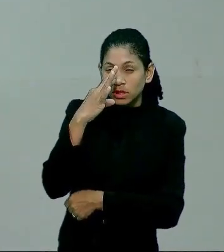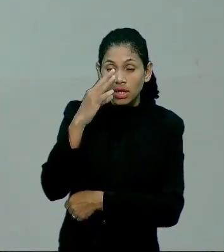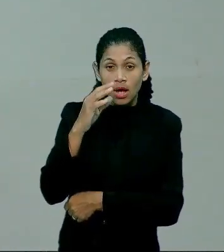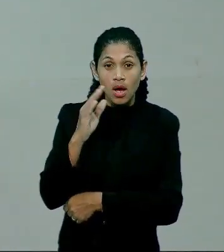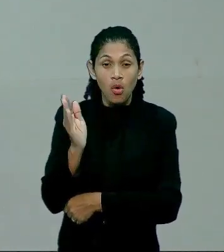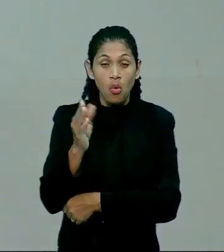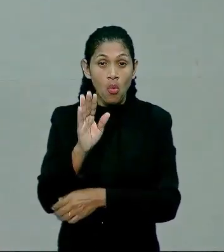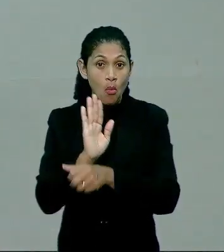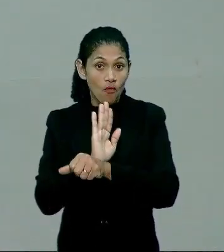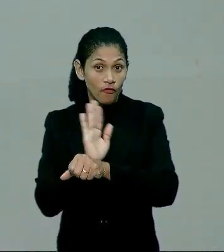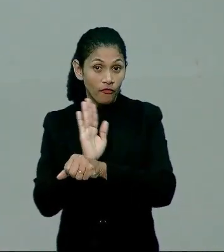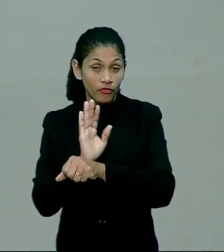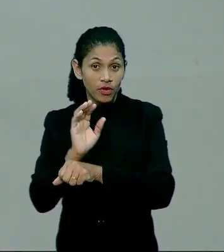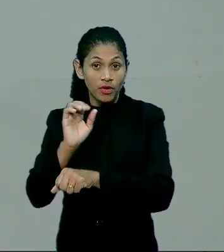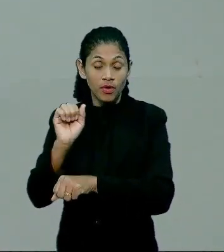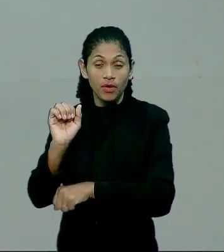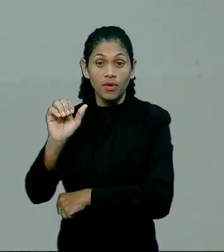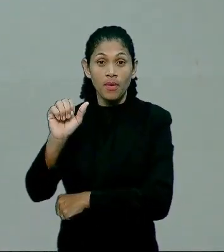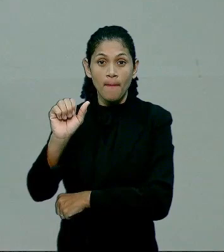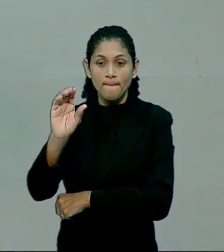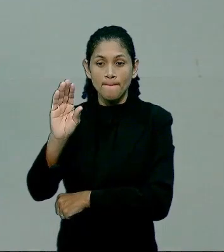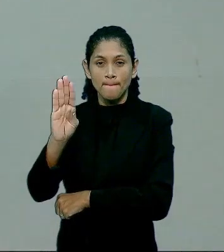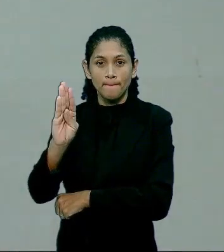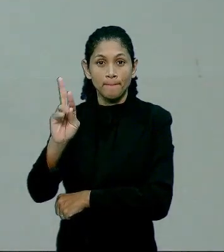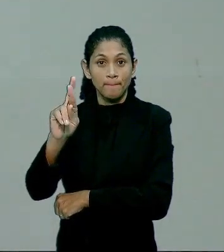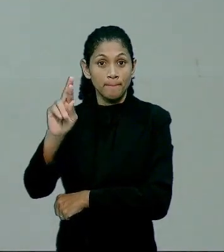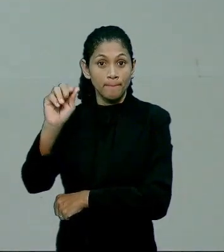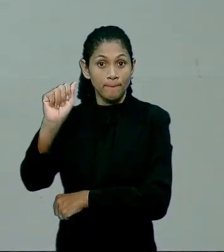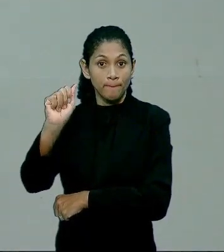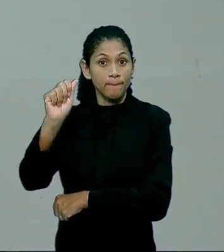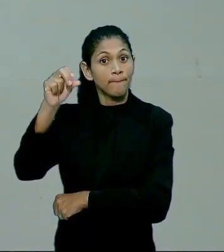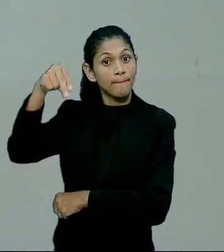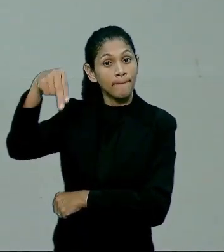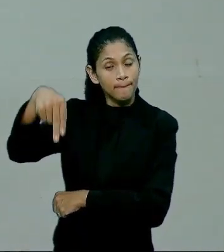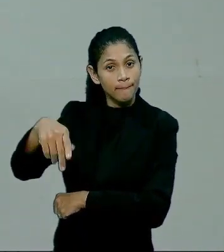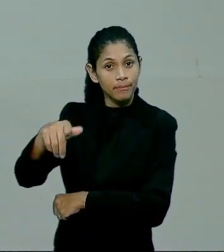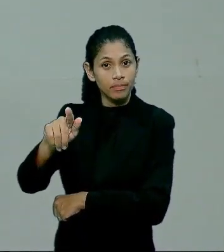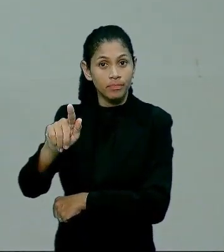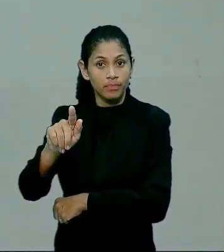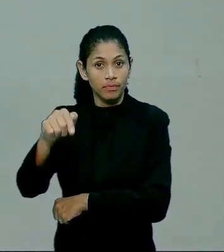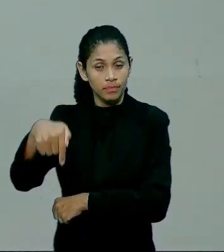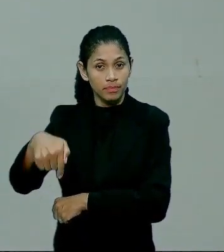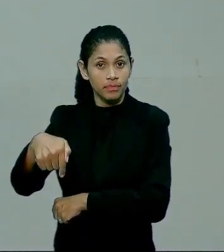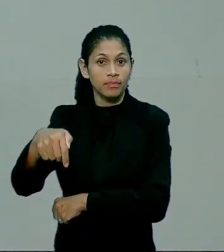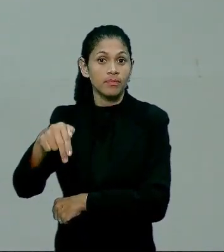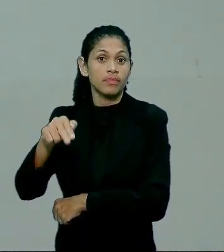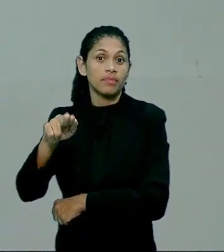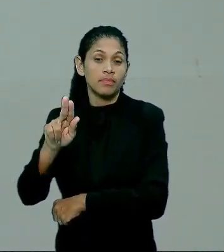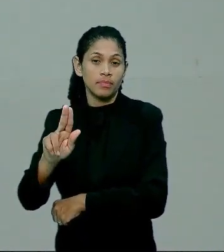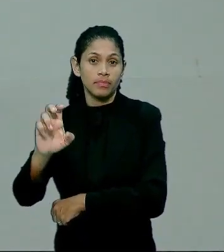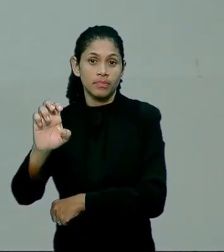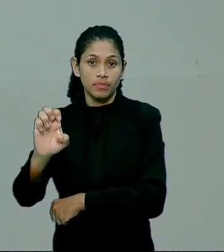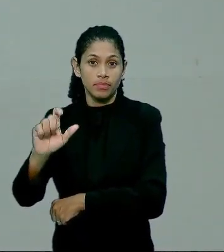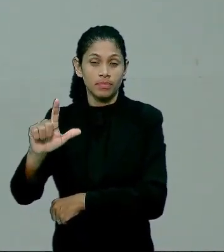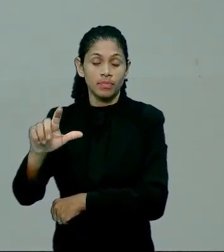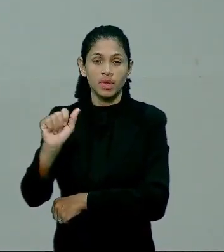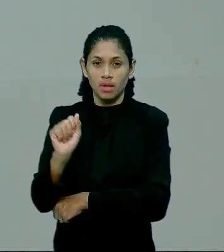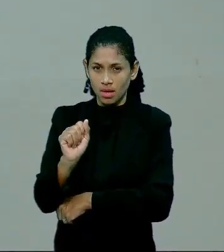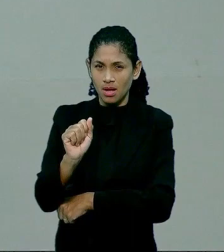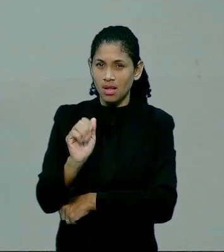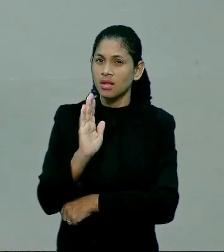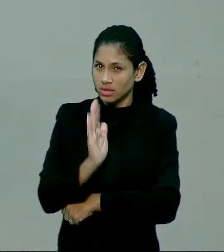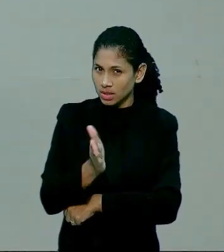barriga falante. Olha a Charlie cheia do leite. Existe uma cobrança estética muito grande e